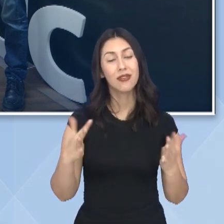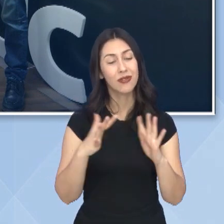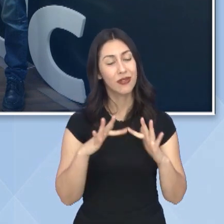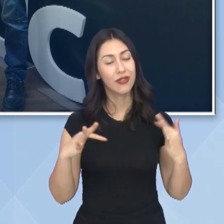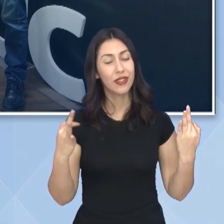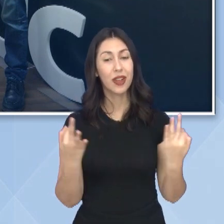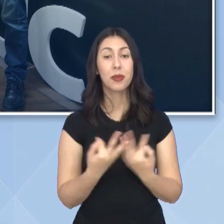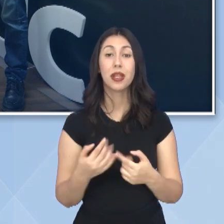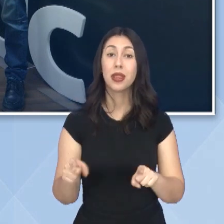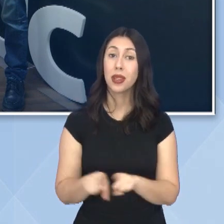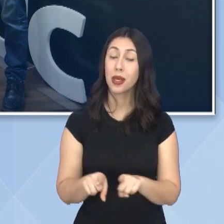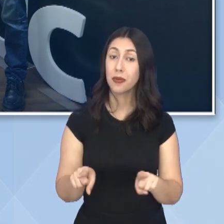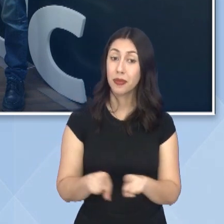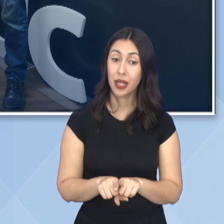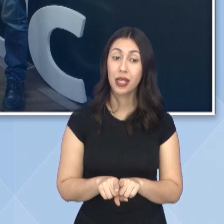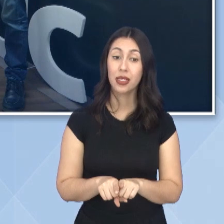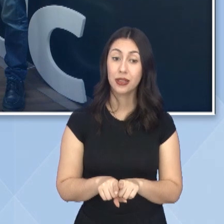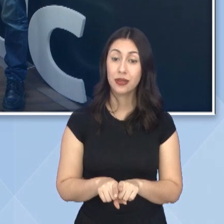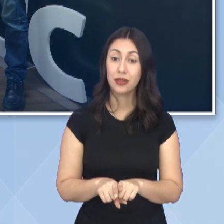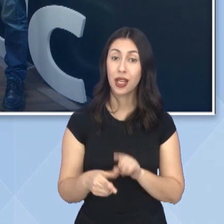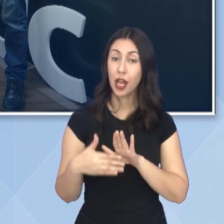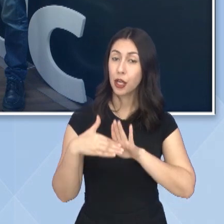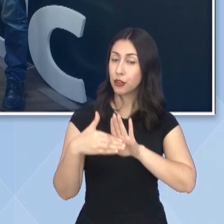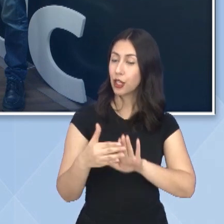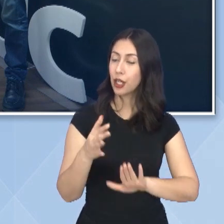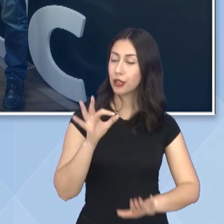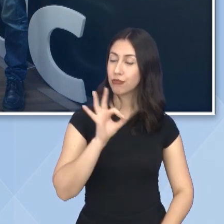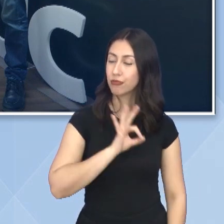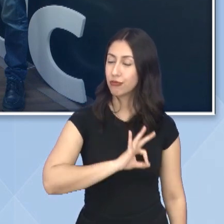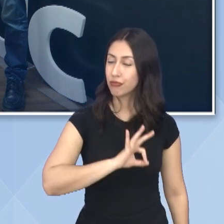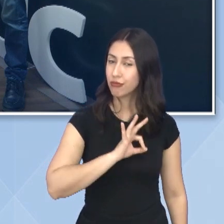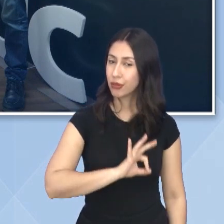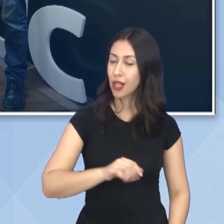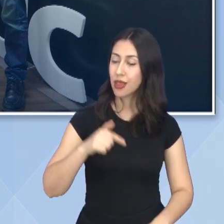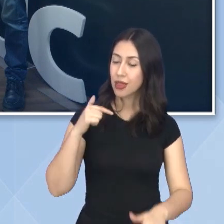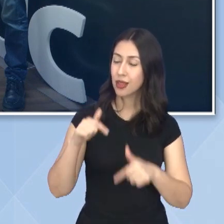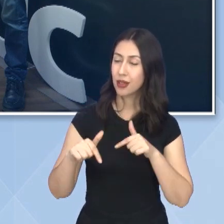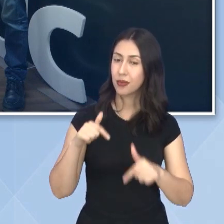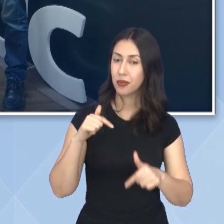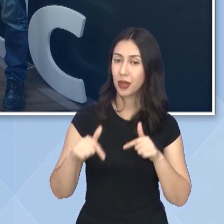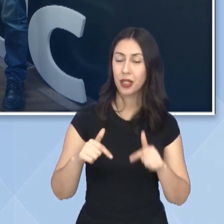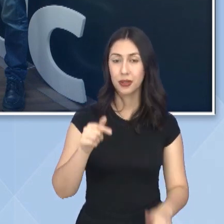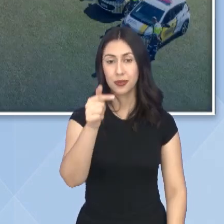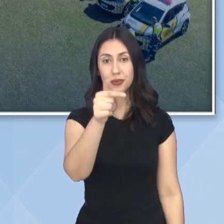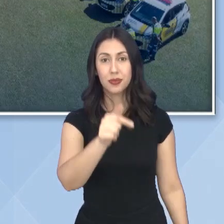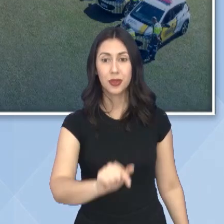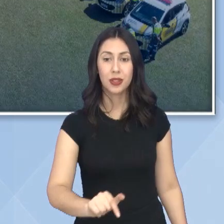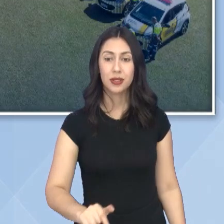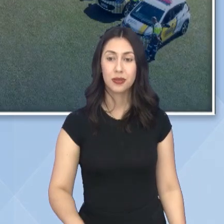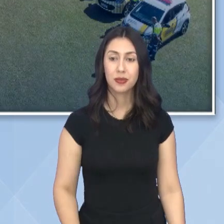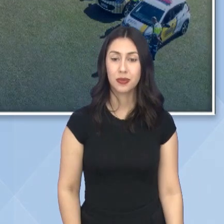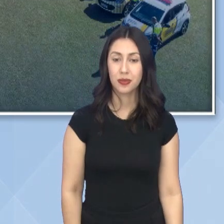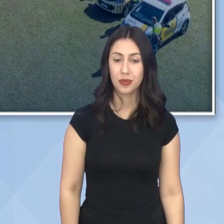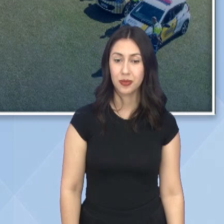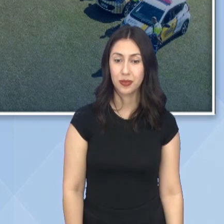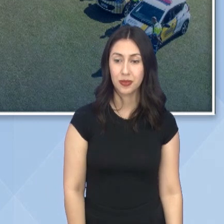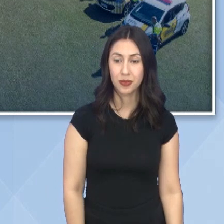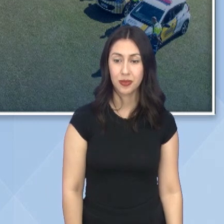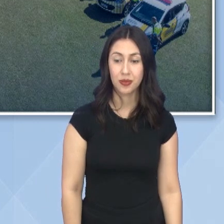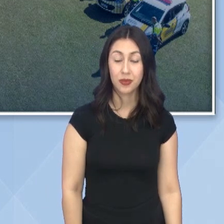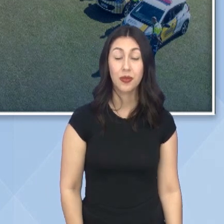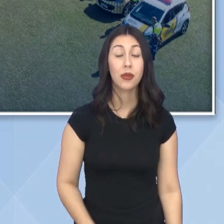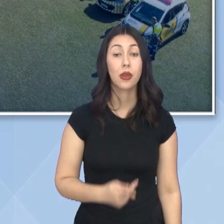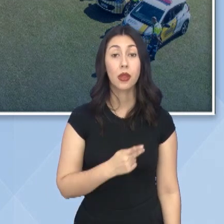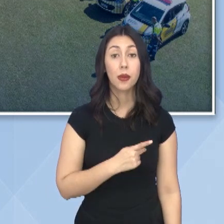também gerar aí geração de renda e de trabalho. O próximo, por favor.